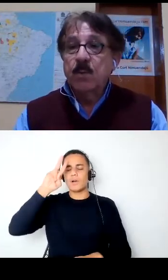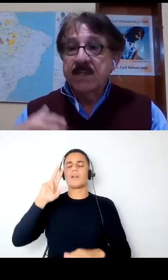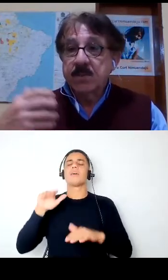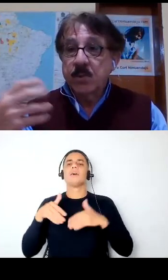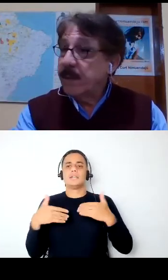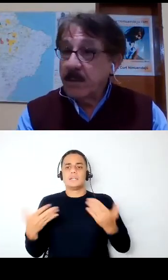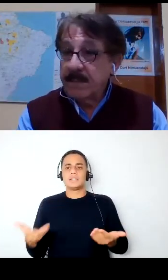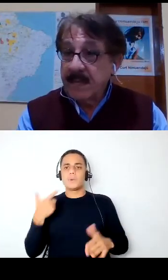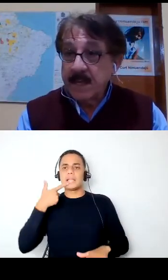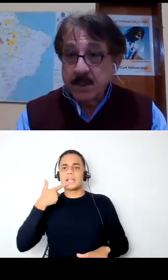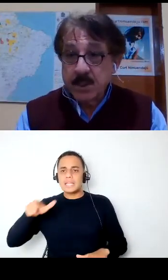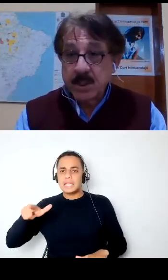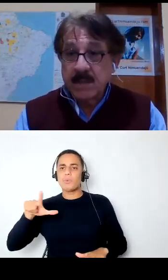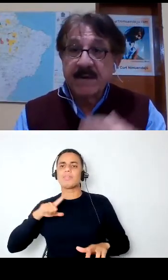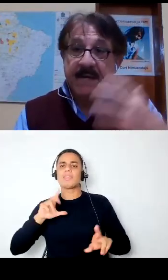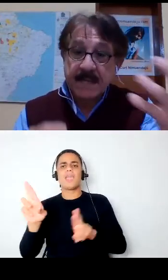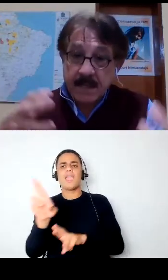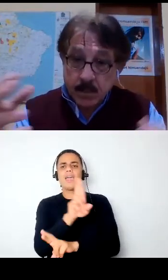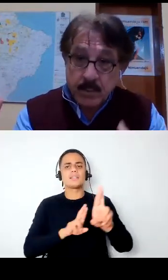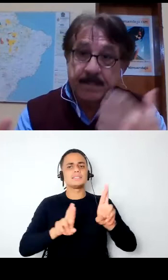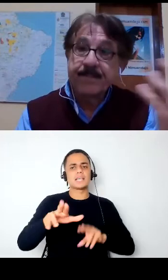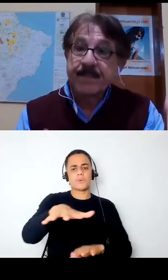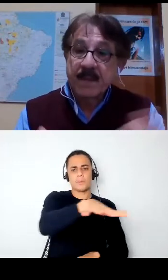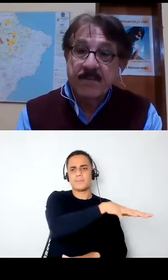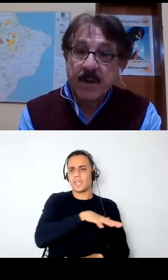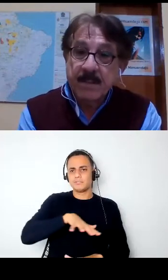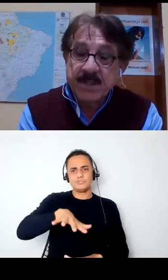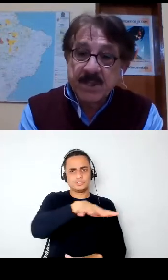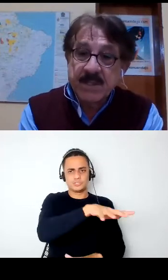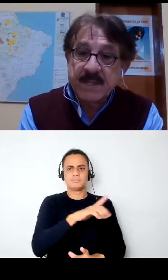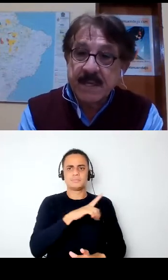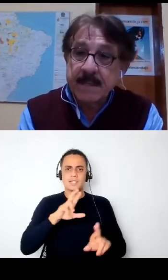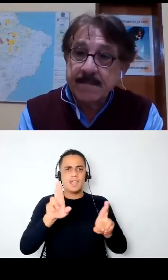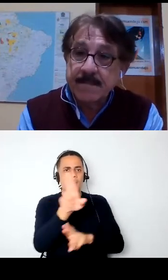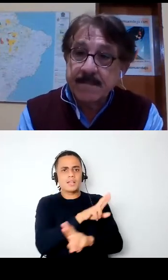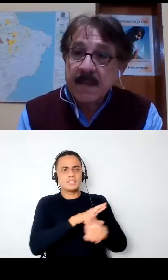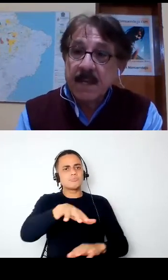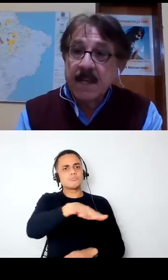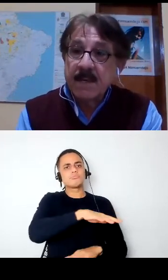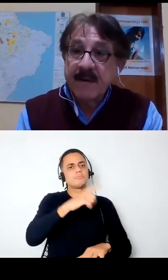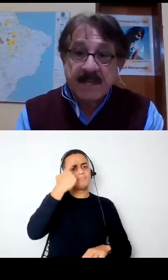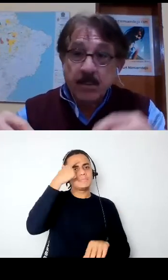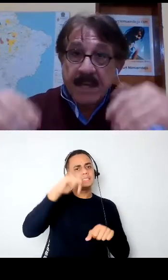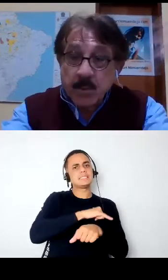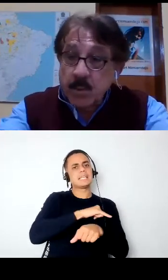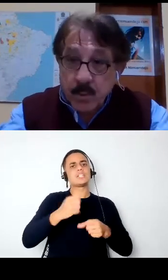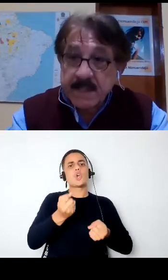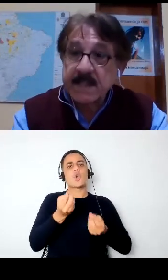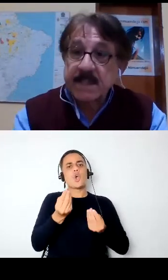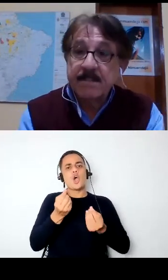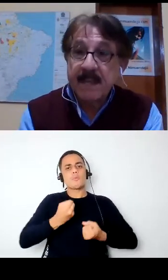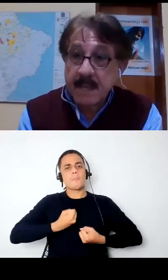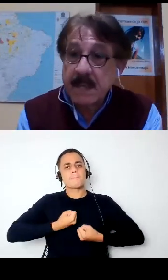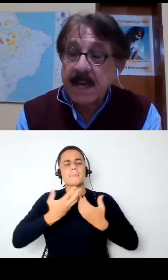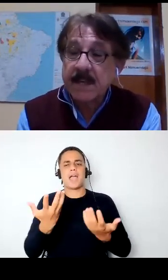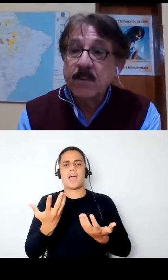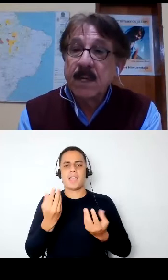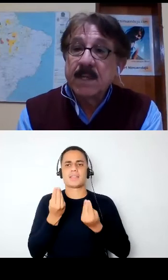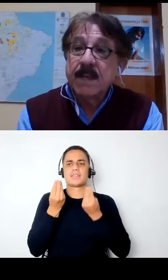favor. Na verdade, cada língua tem uma experiência histórica de estar no